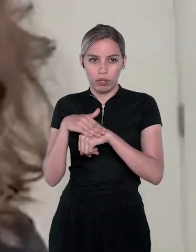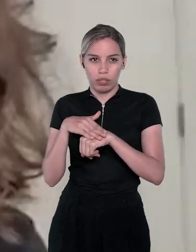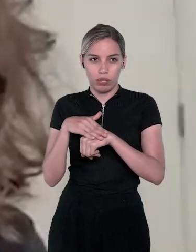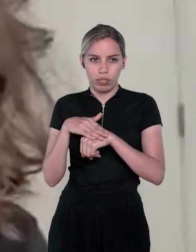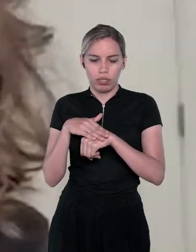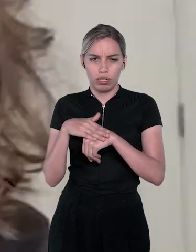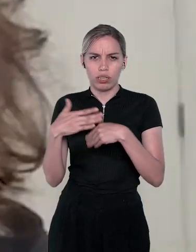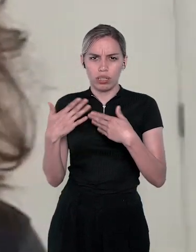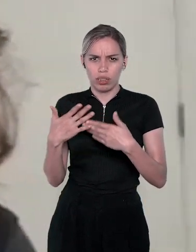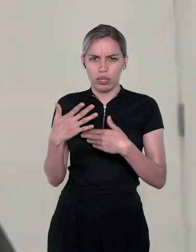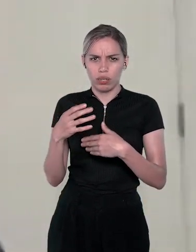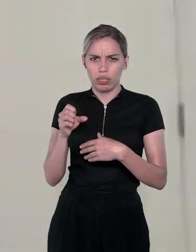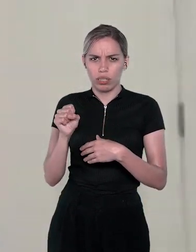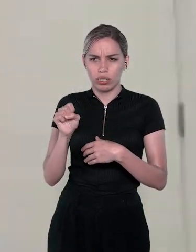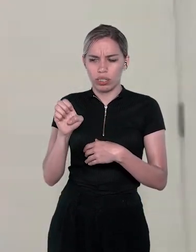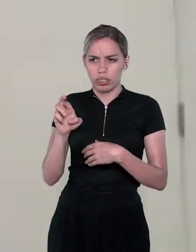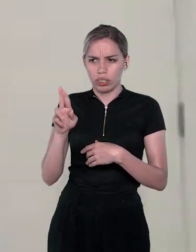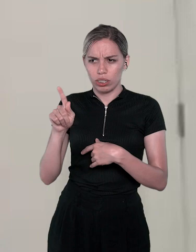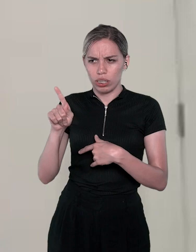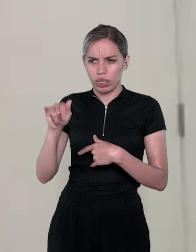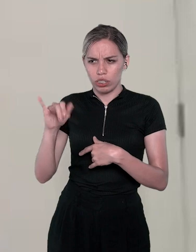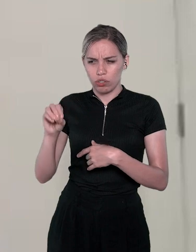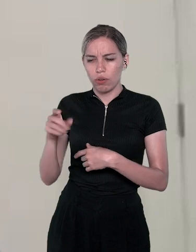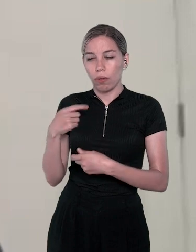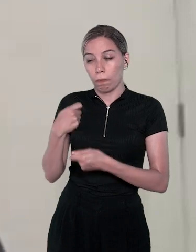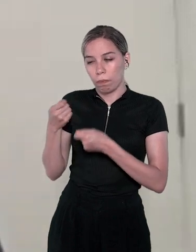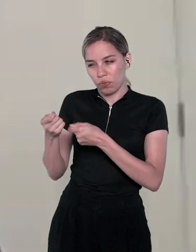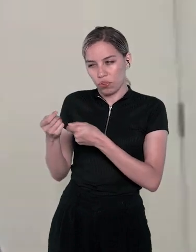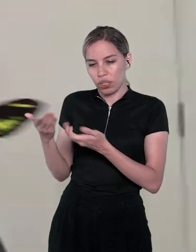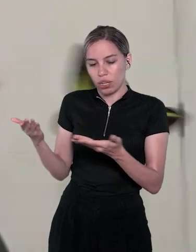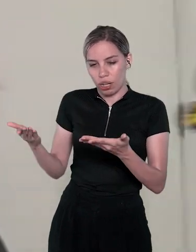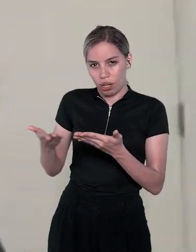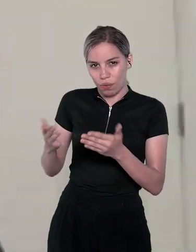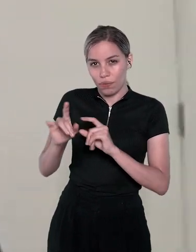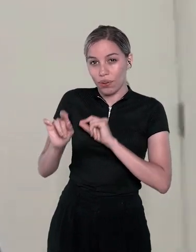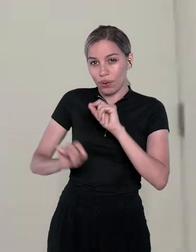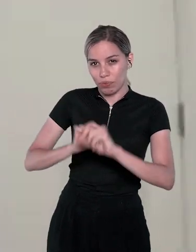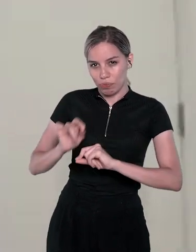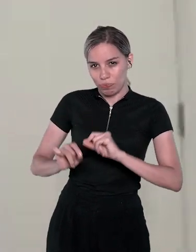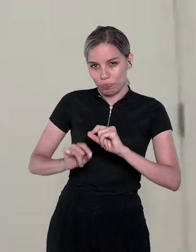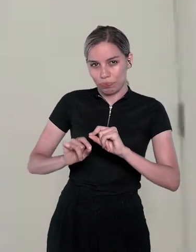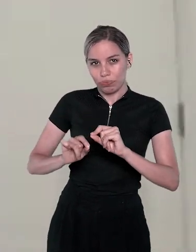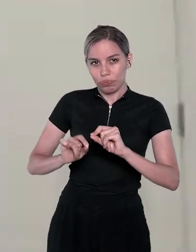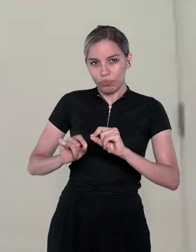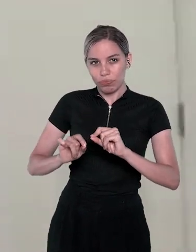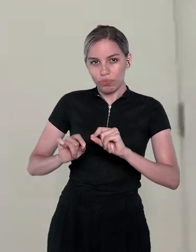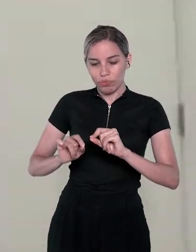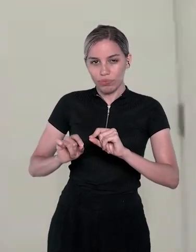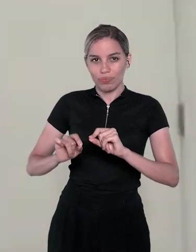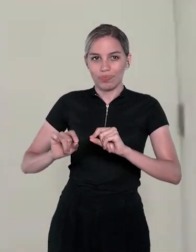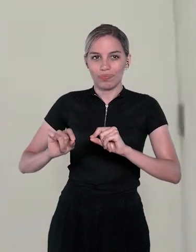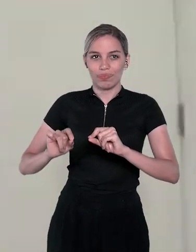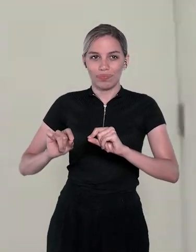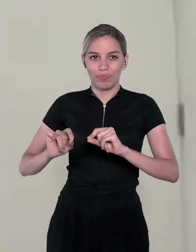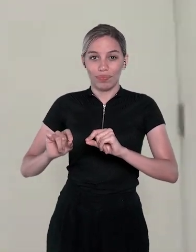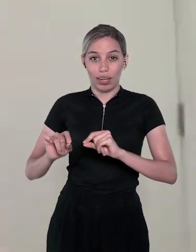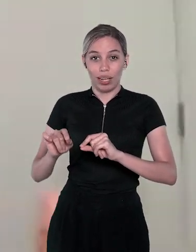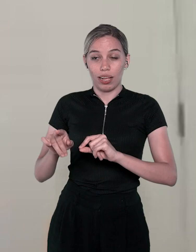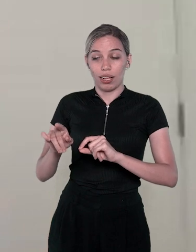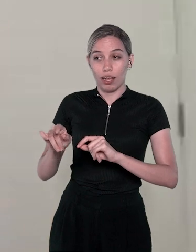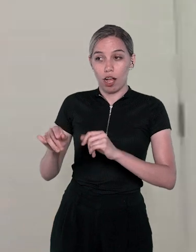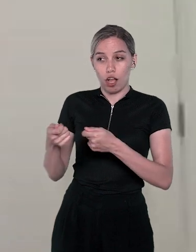Sérgio, eu vou te dar uma certa provocação, ou quem sabe, quase eu ousaria dizer